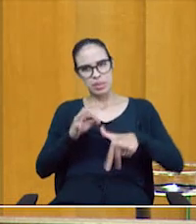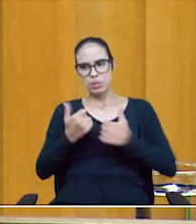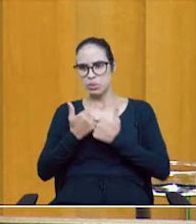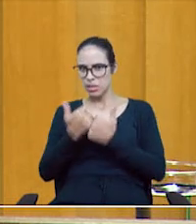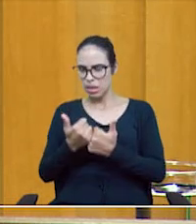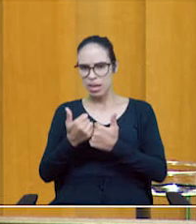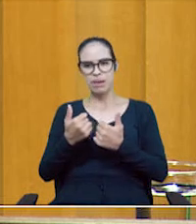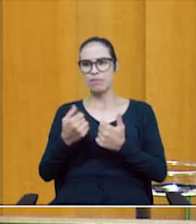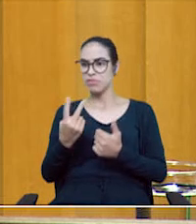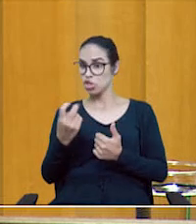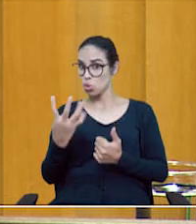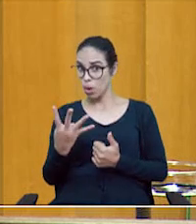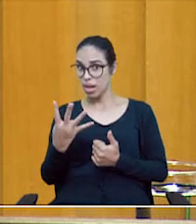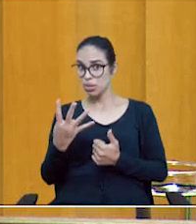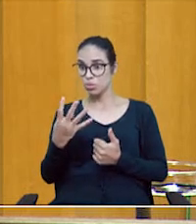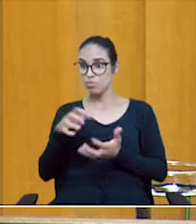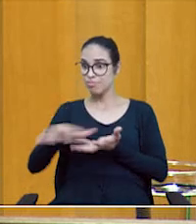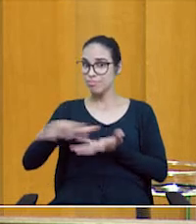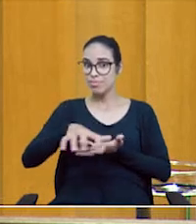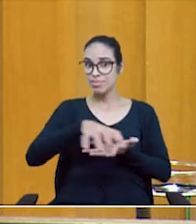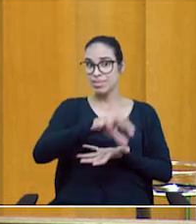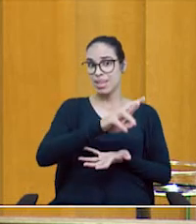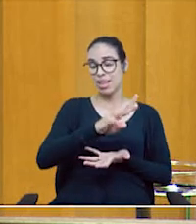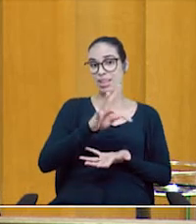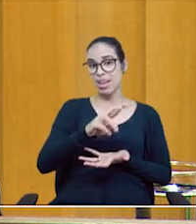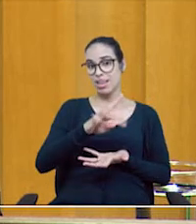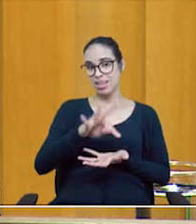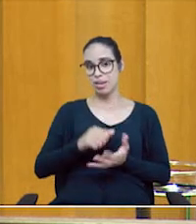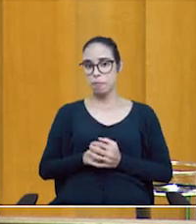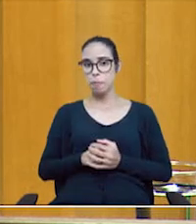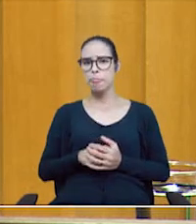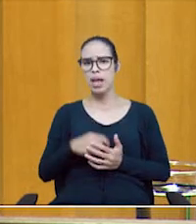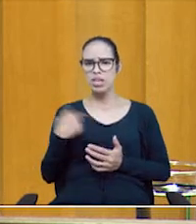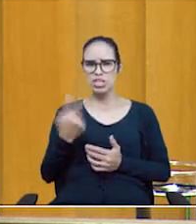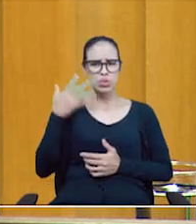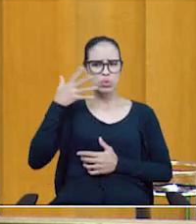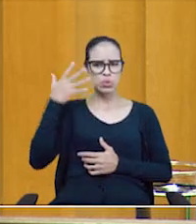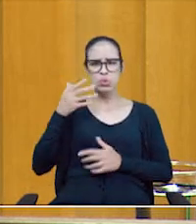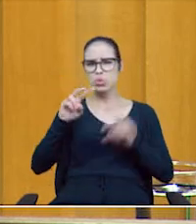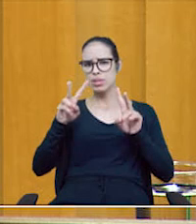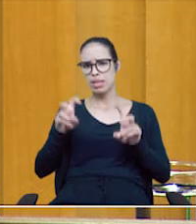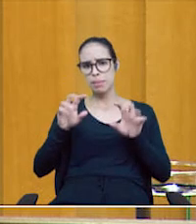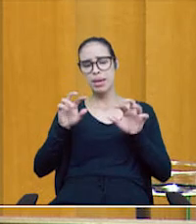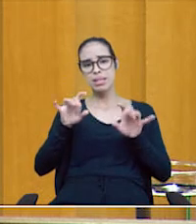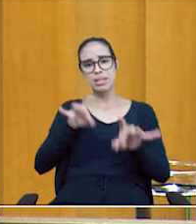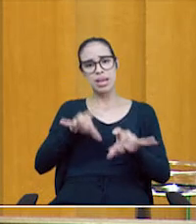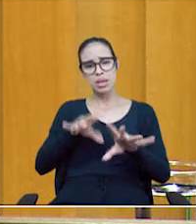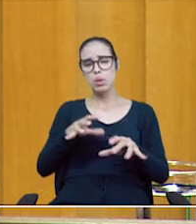tribunais. Nós estamos aqui equacionando uma questão técnica, mas eu, obviamente, já vou me permitir trazer